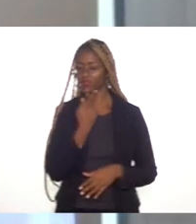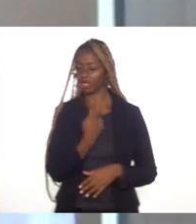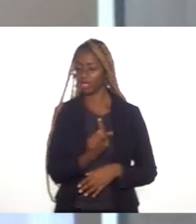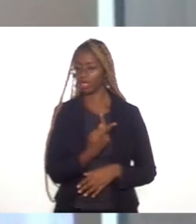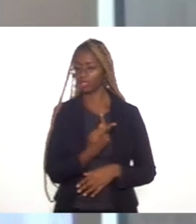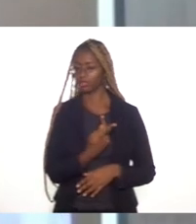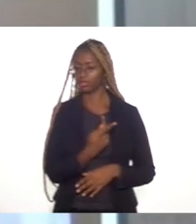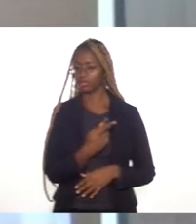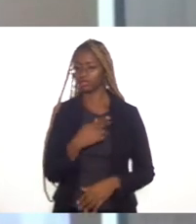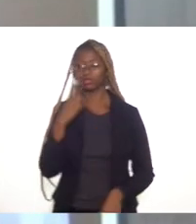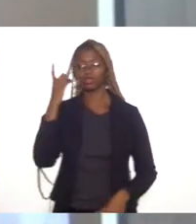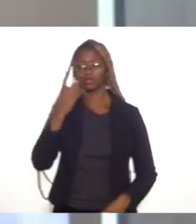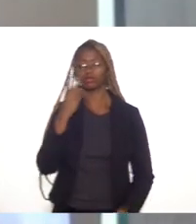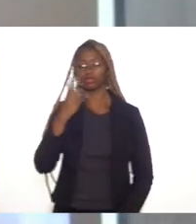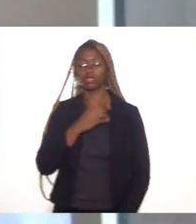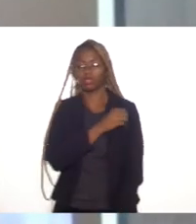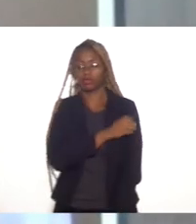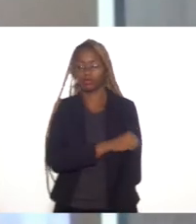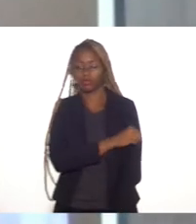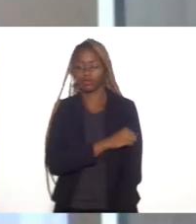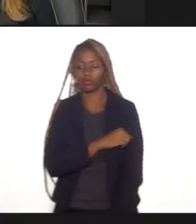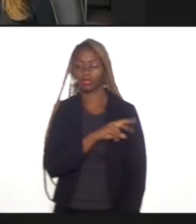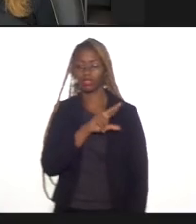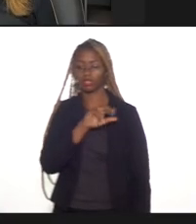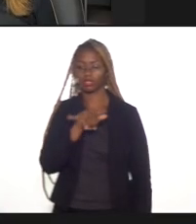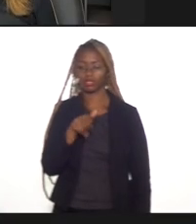enfermeira Rejane para discutir.